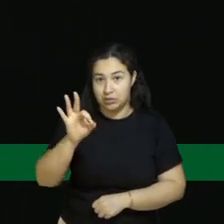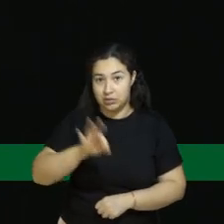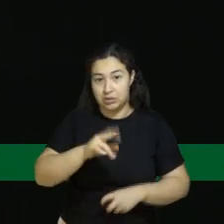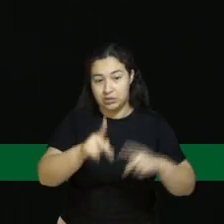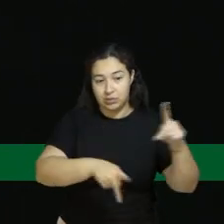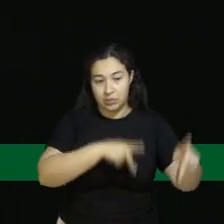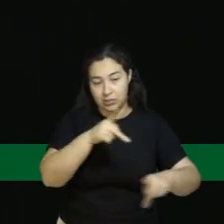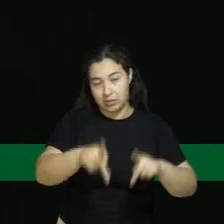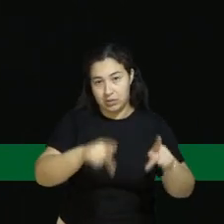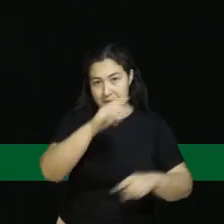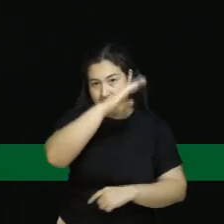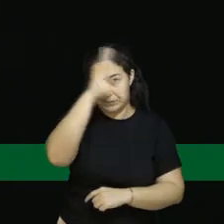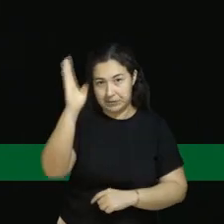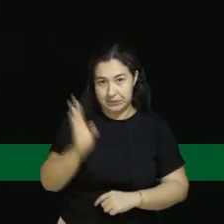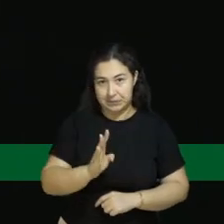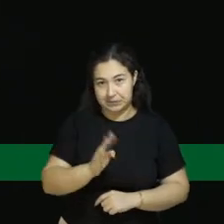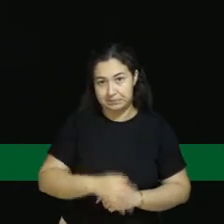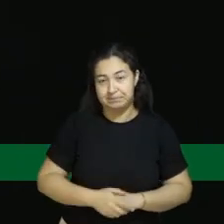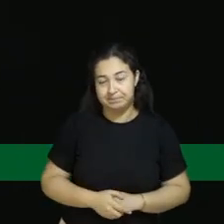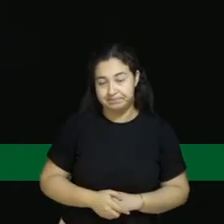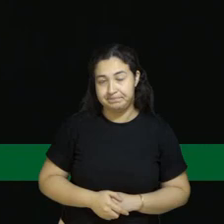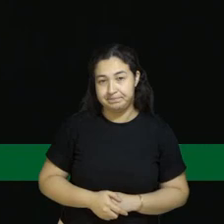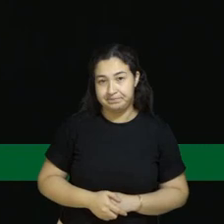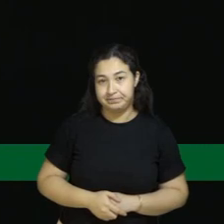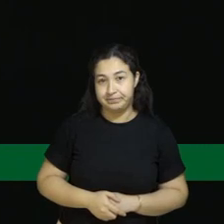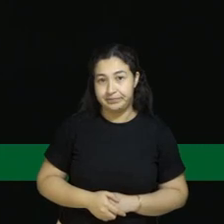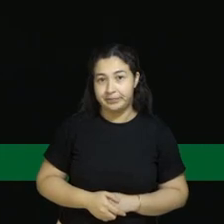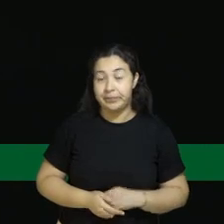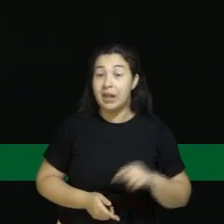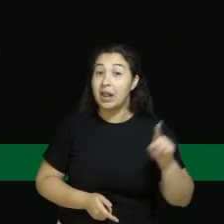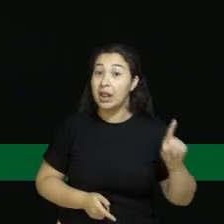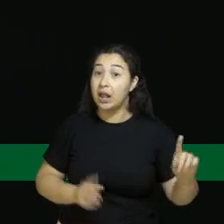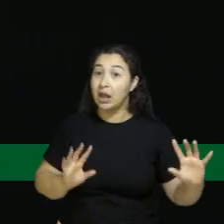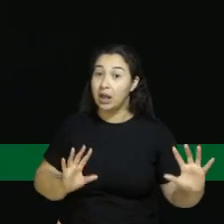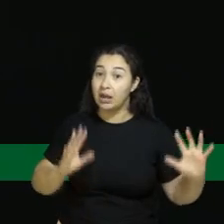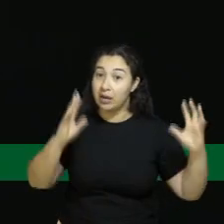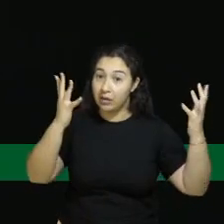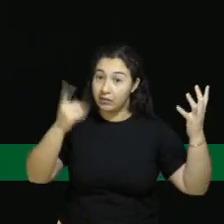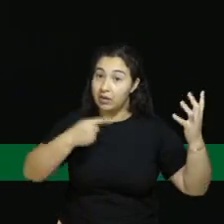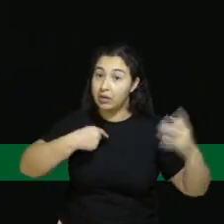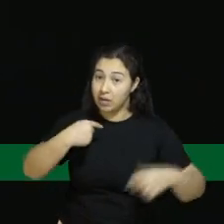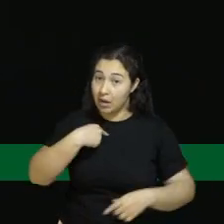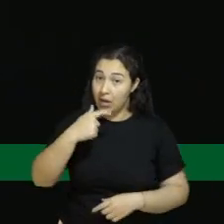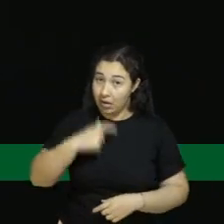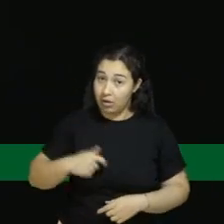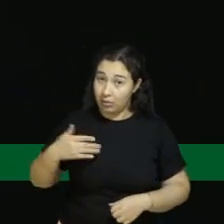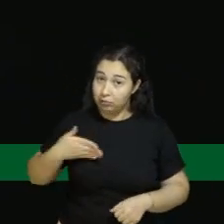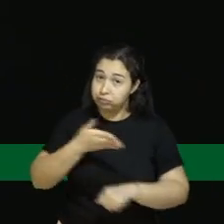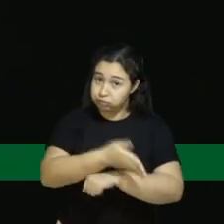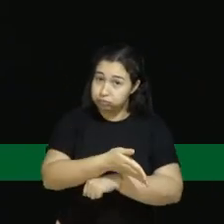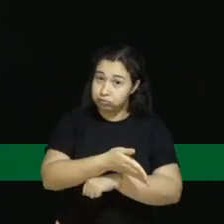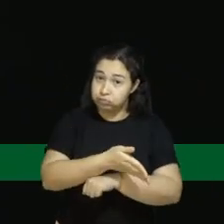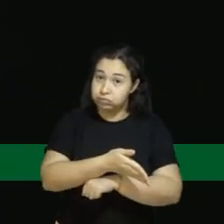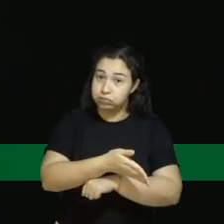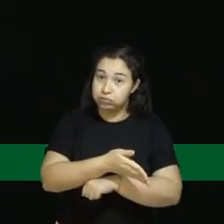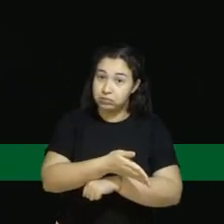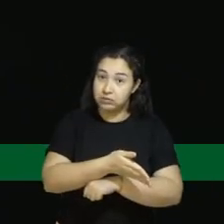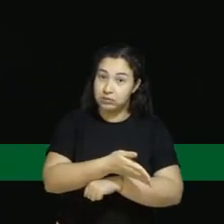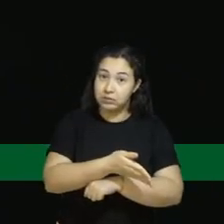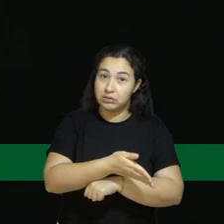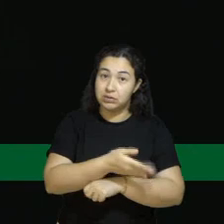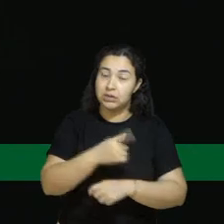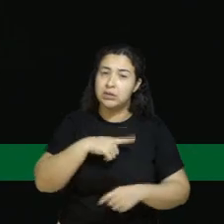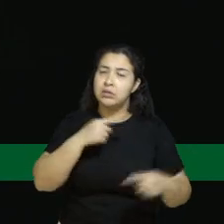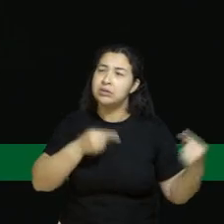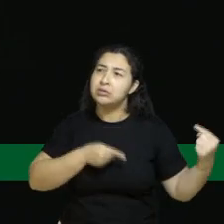brasileira. Nesse evento, senhor presidente, que eu tive o privilégio de participar, nós tivemos